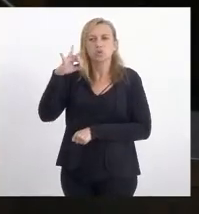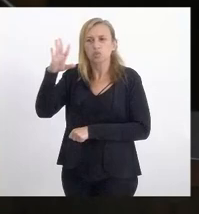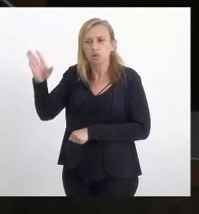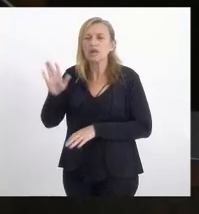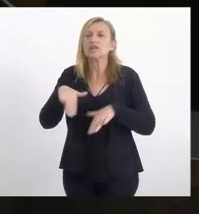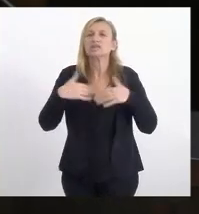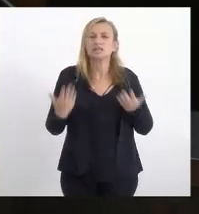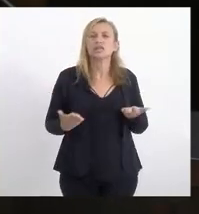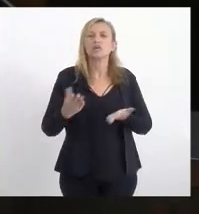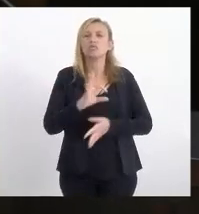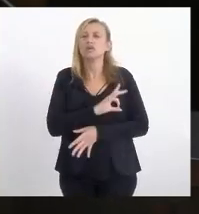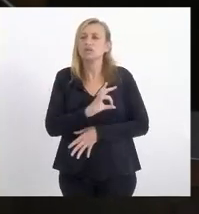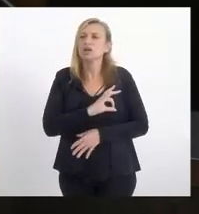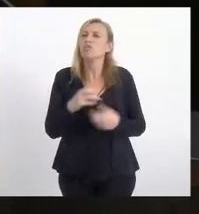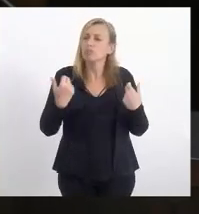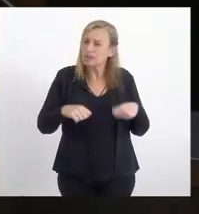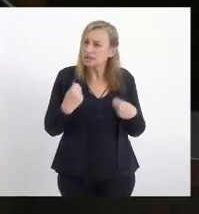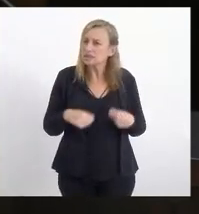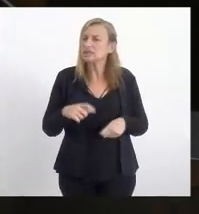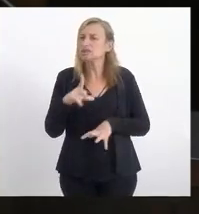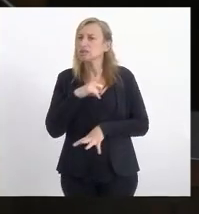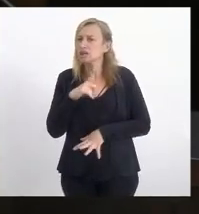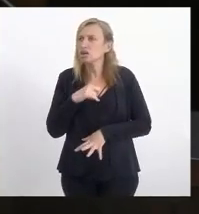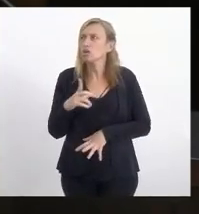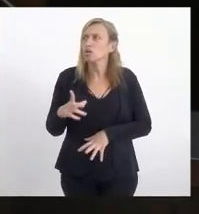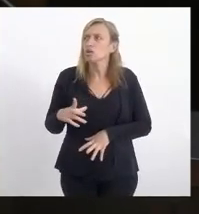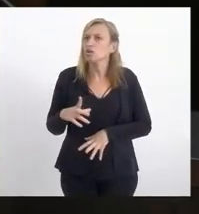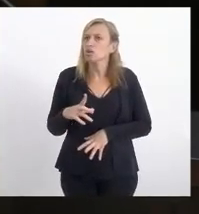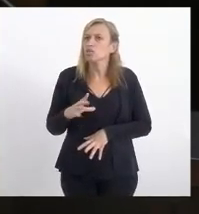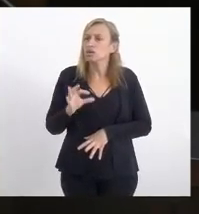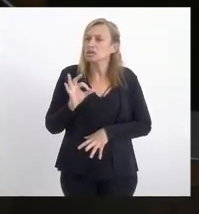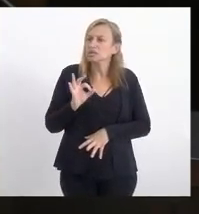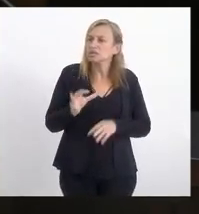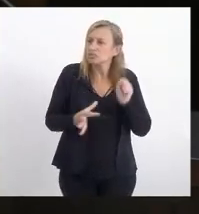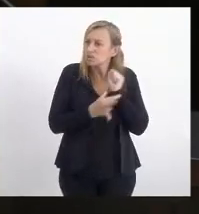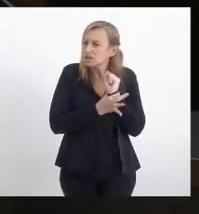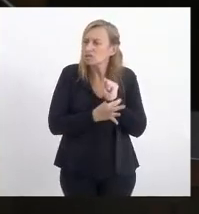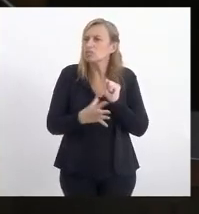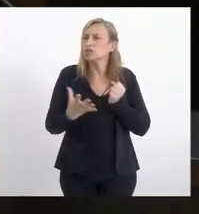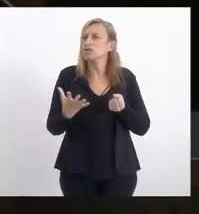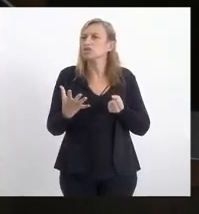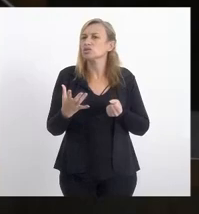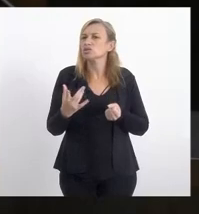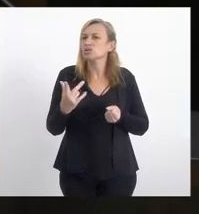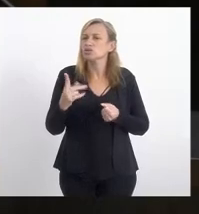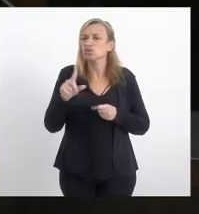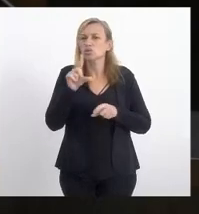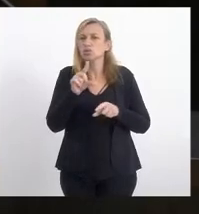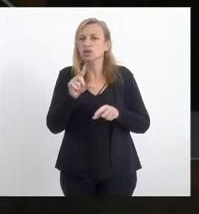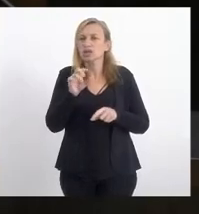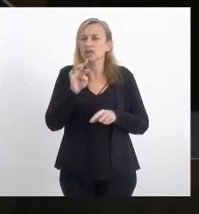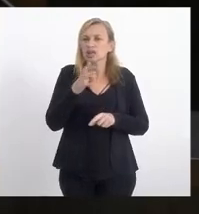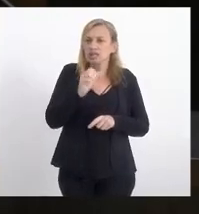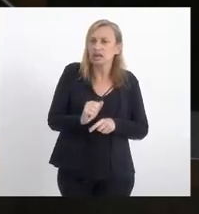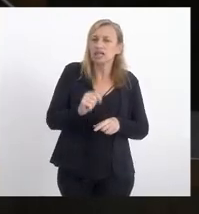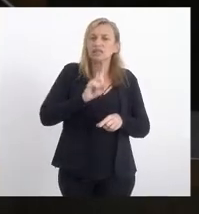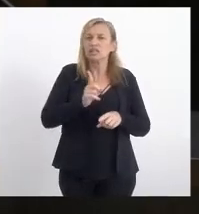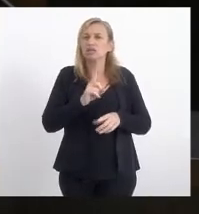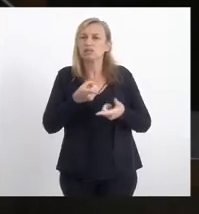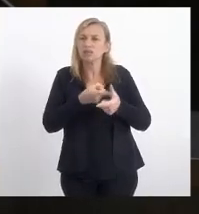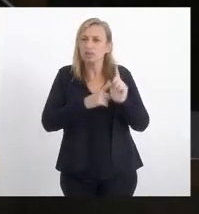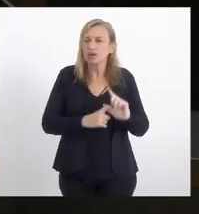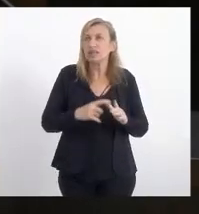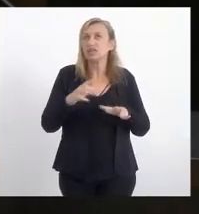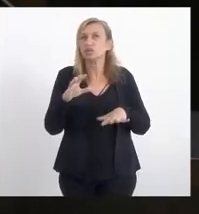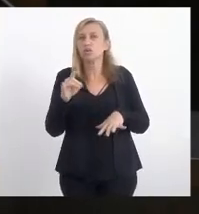então policial precisa ter uma uma garantia do seu da sua escala e não dependendo